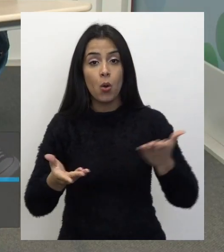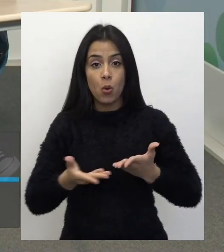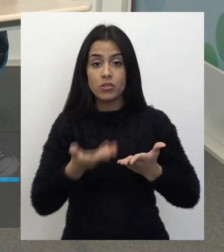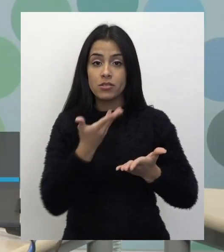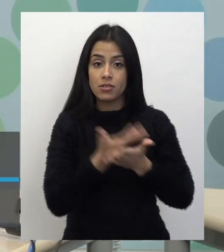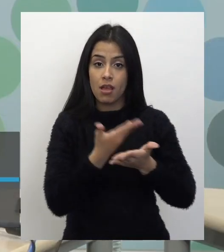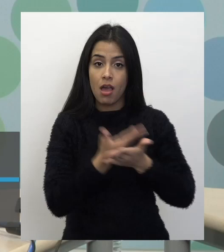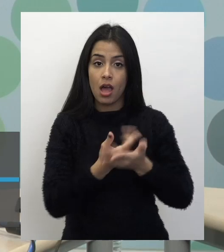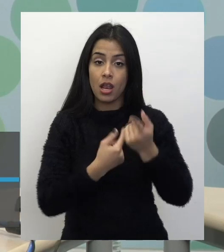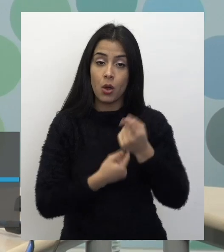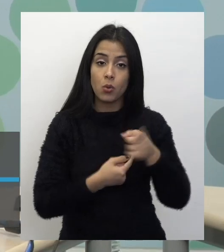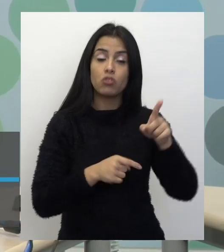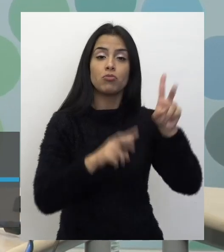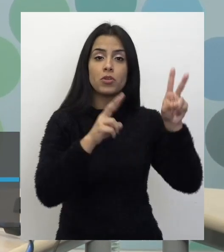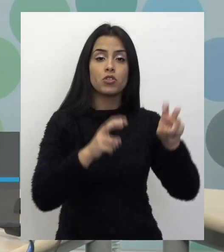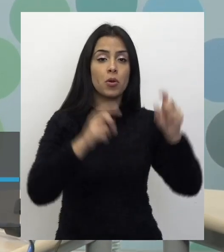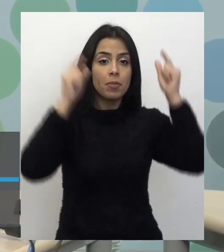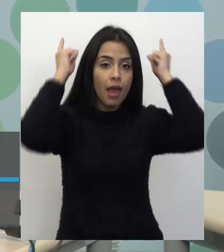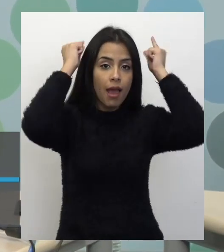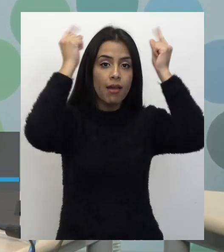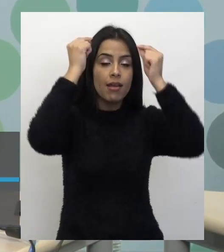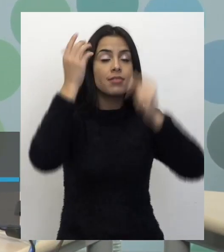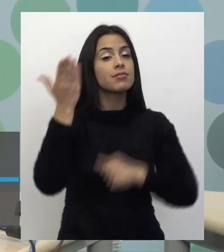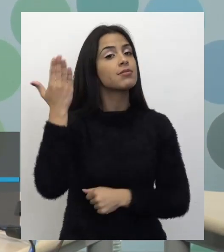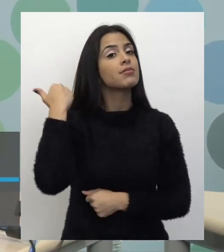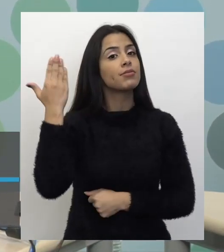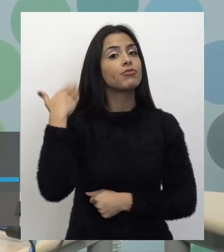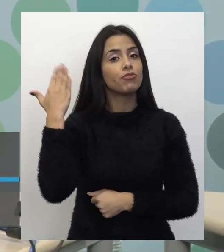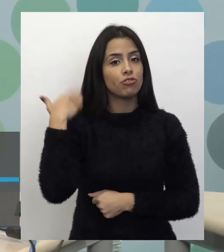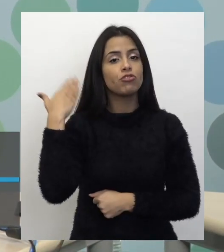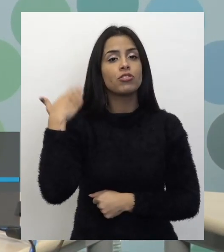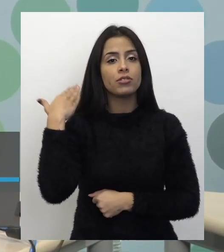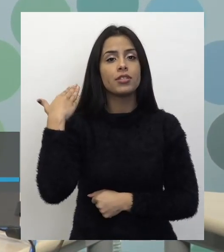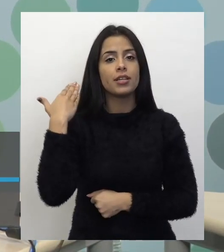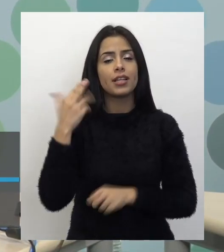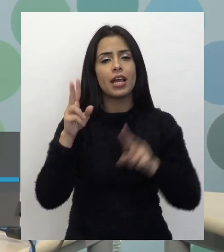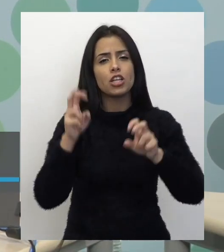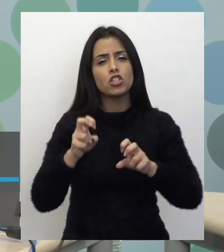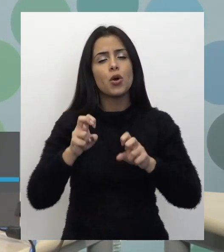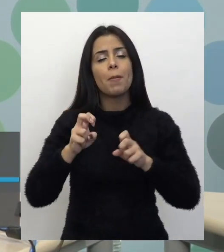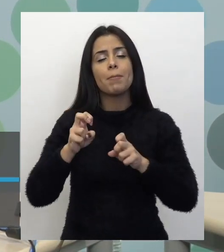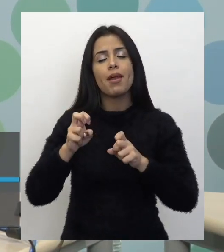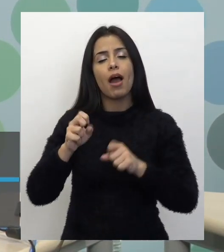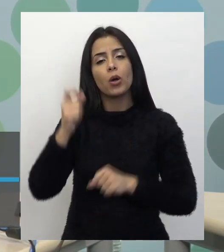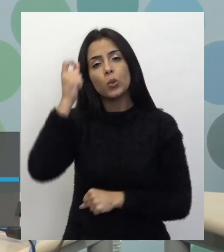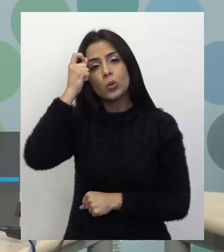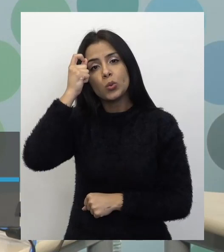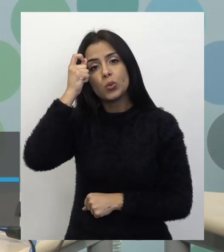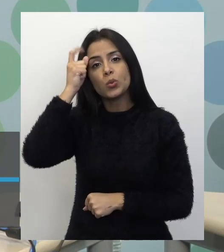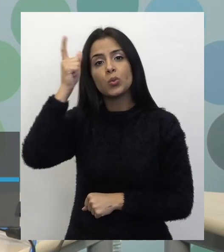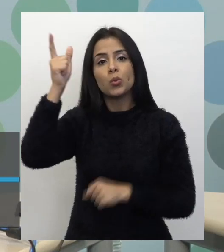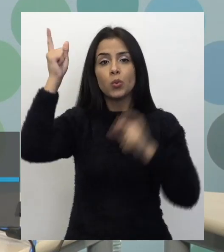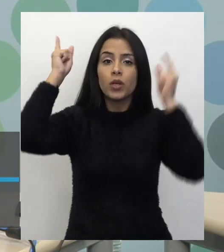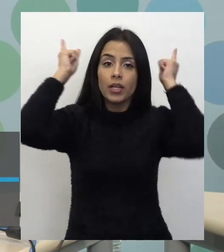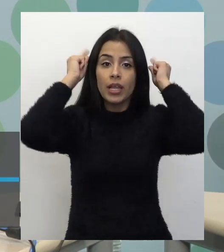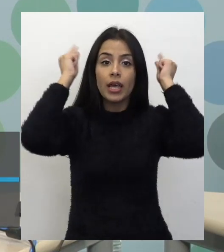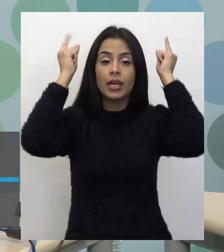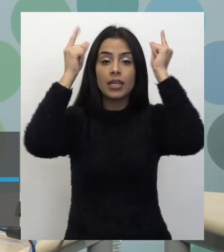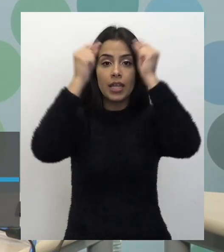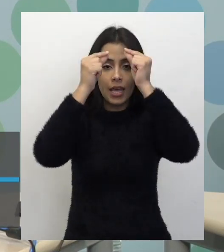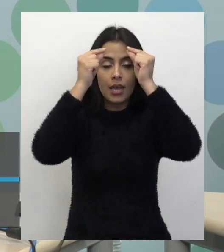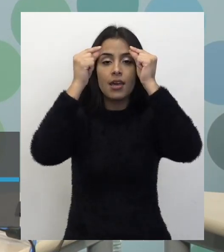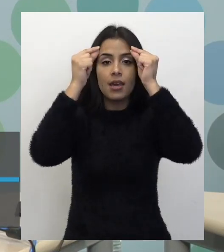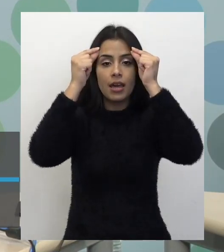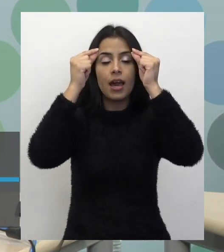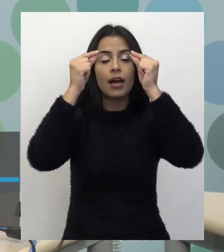última sobre a Grécia Antiga, que na verdade é a apropriação da cultura grega feita pelos macedônios e difundida ali